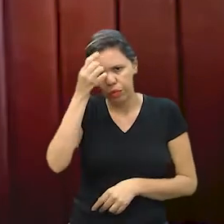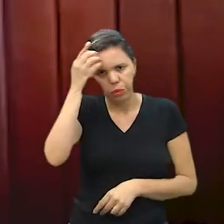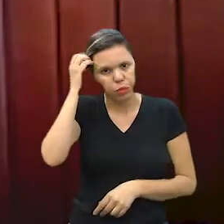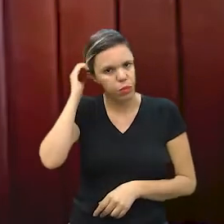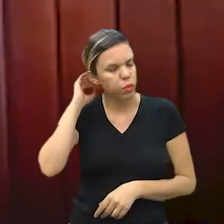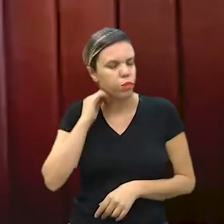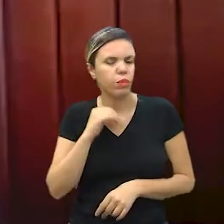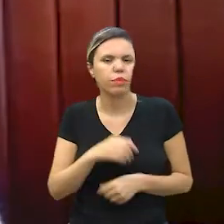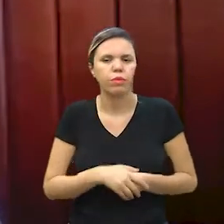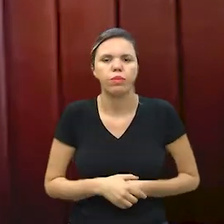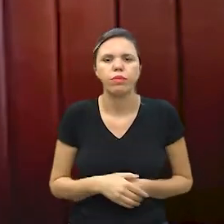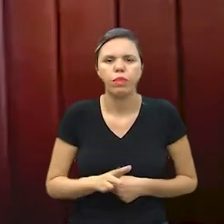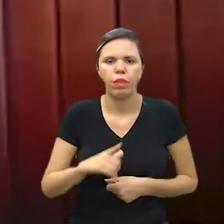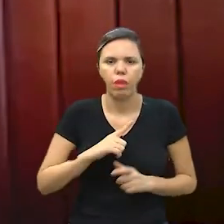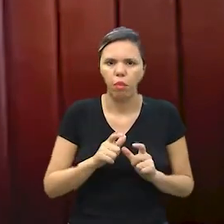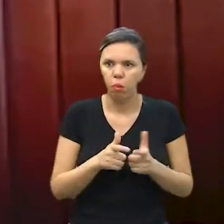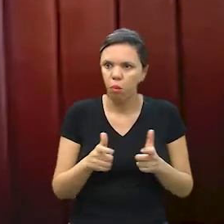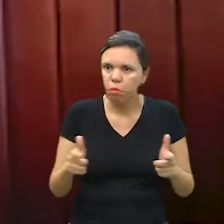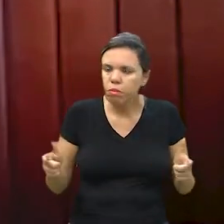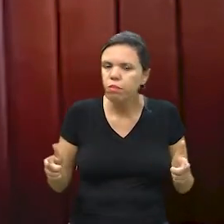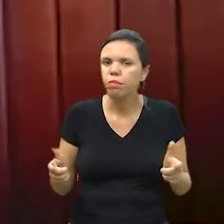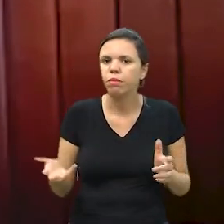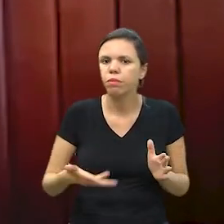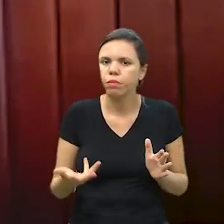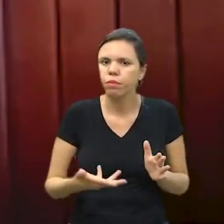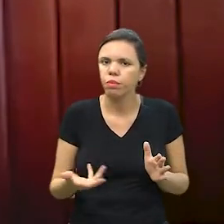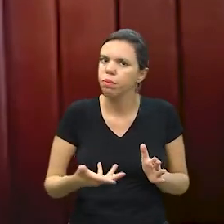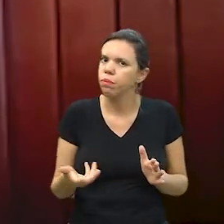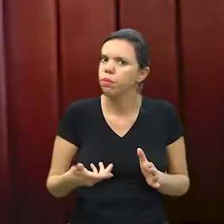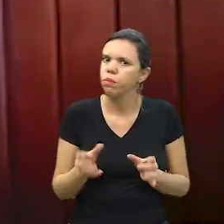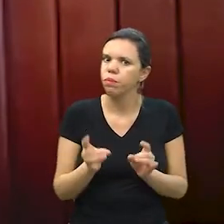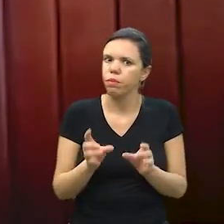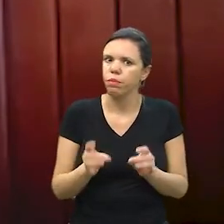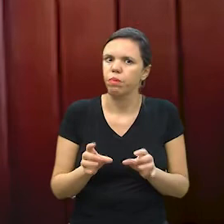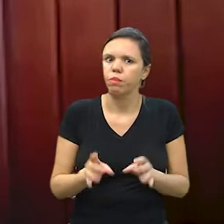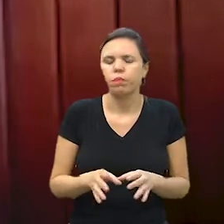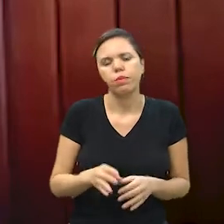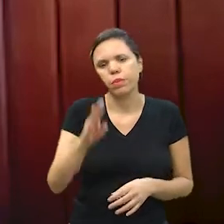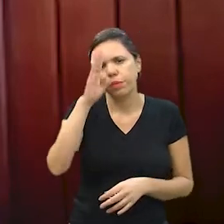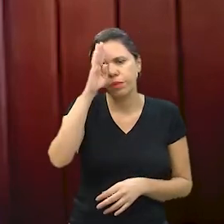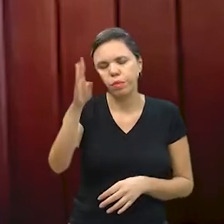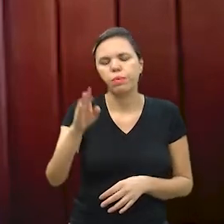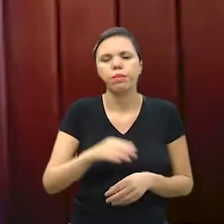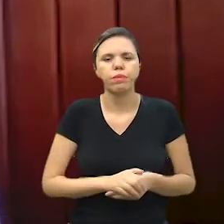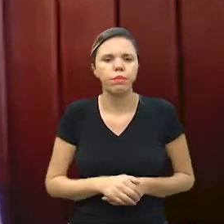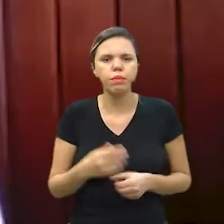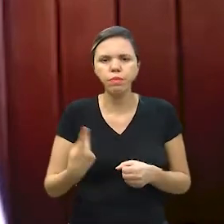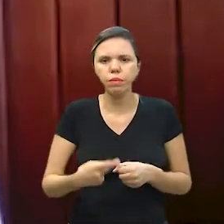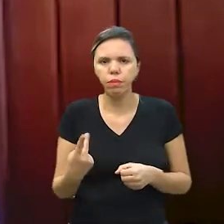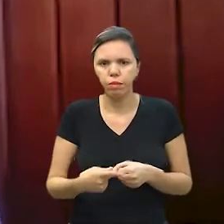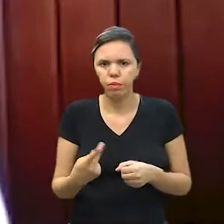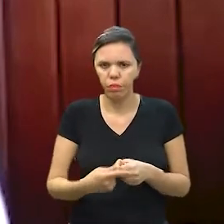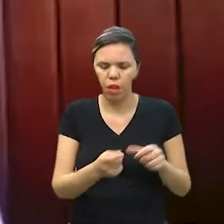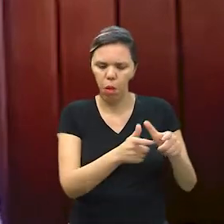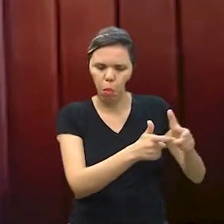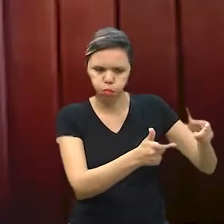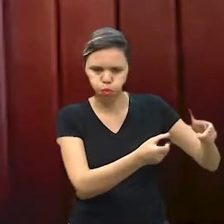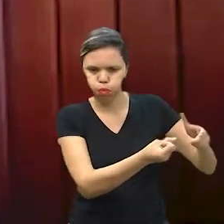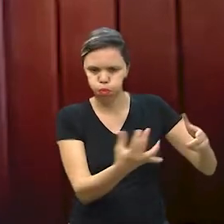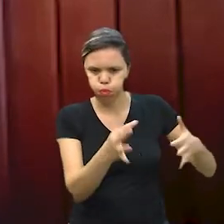isso, o mercado já vinha crescendo, né, num ritmo acelerado, principalmente tratando de produtos de maior escala,